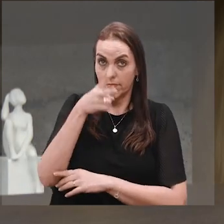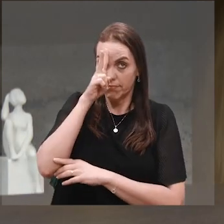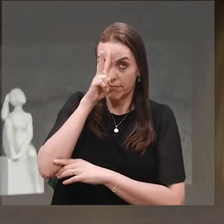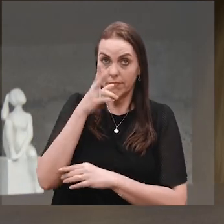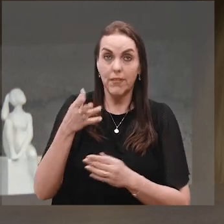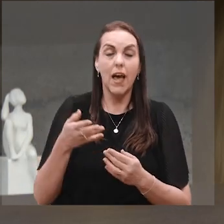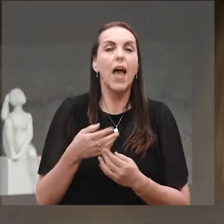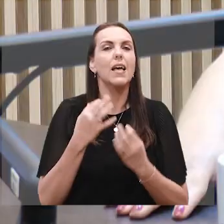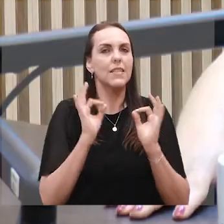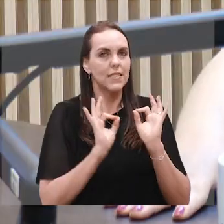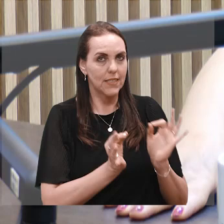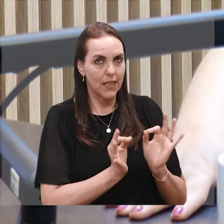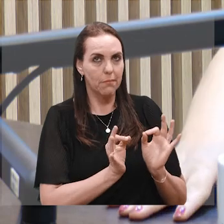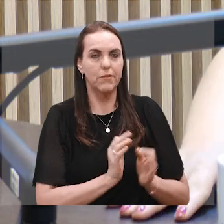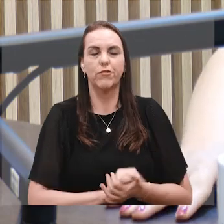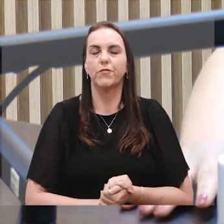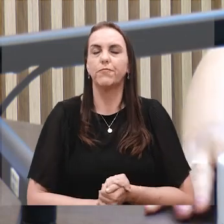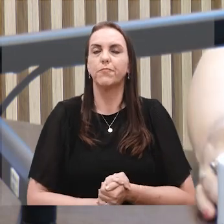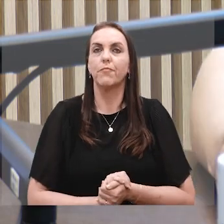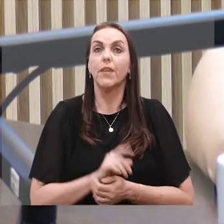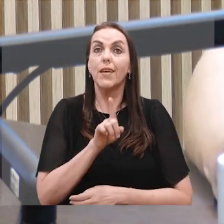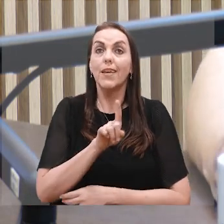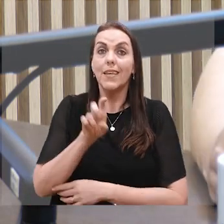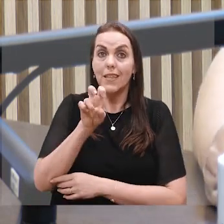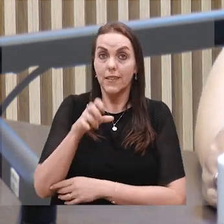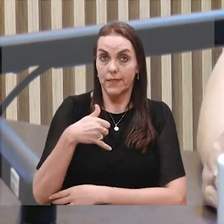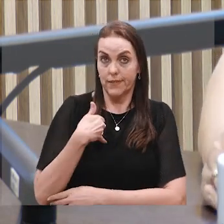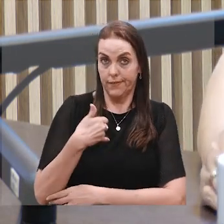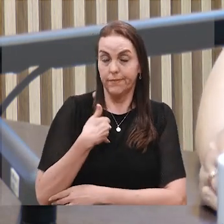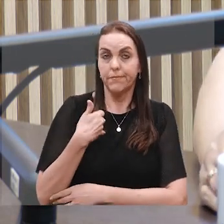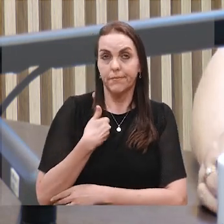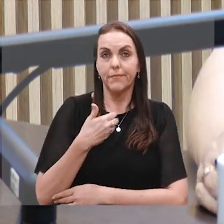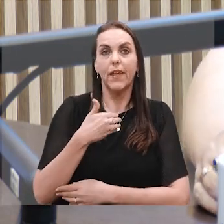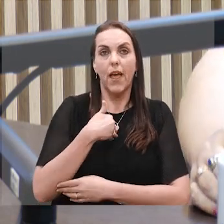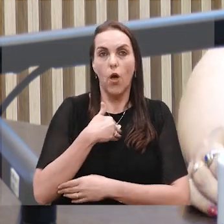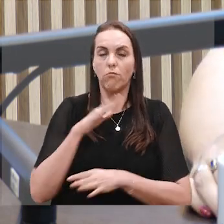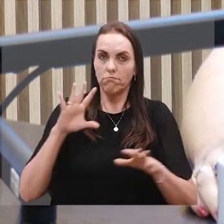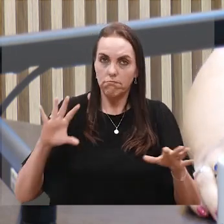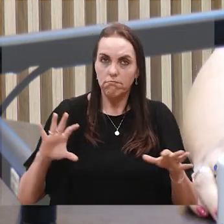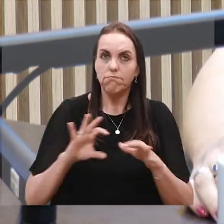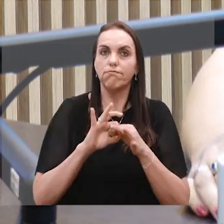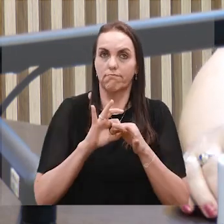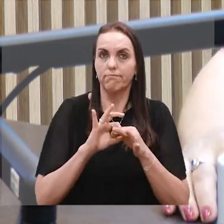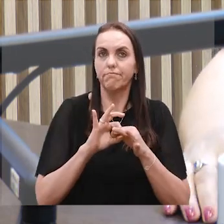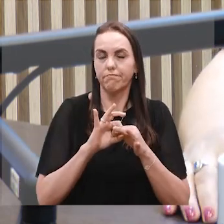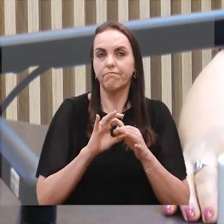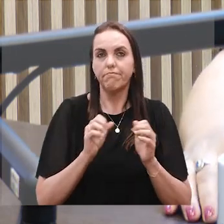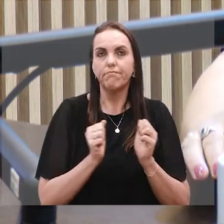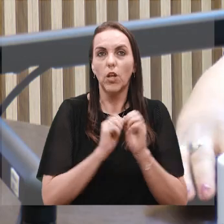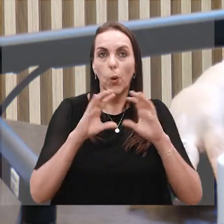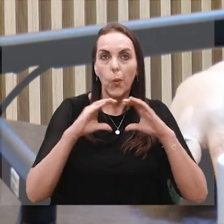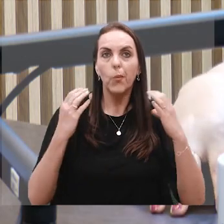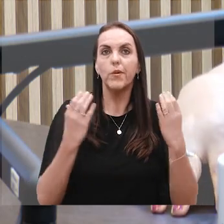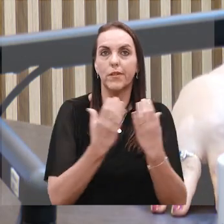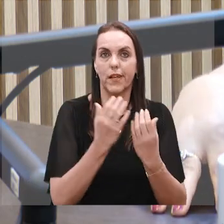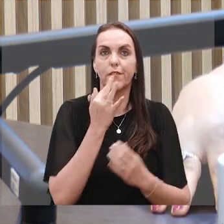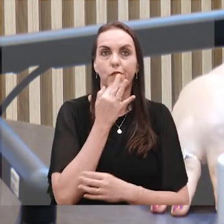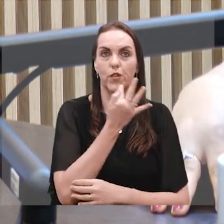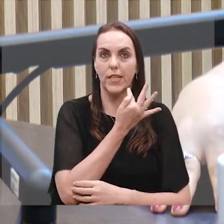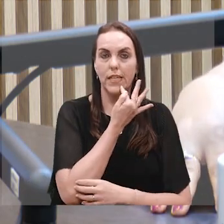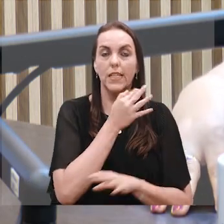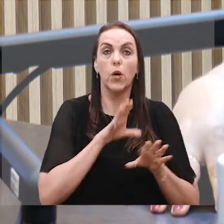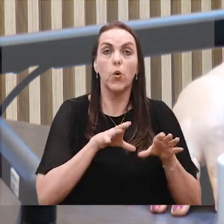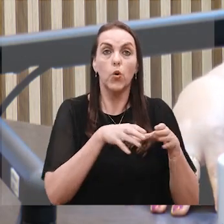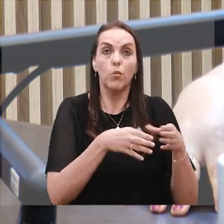fundamental e médio. Isso, exatamente. E aos 15 anos de idade, eu me engajo na comunidade de